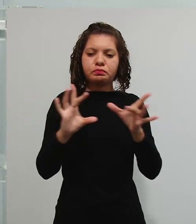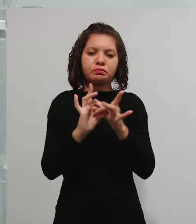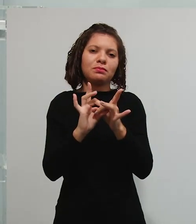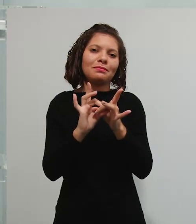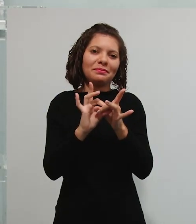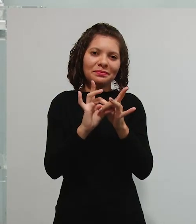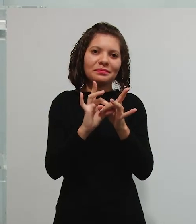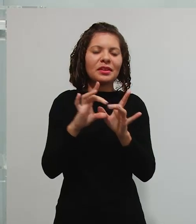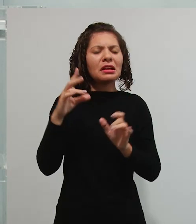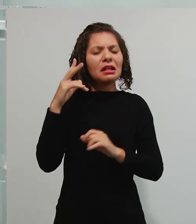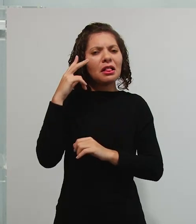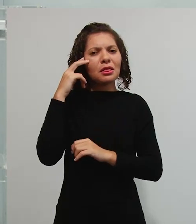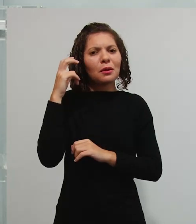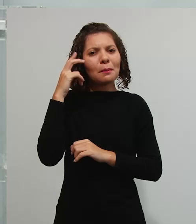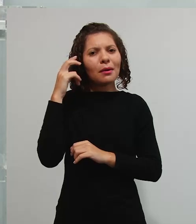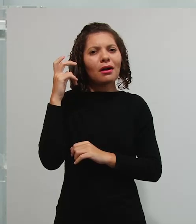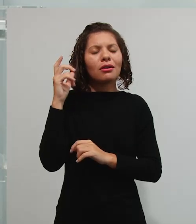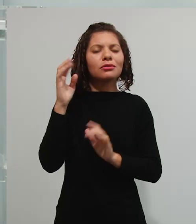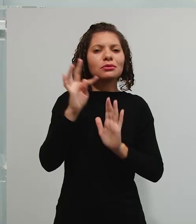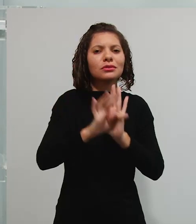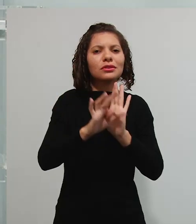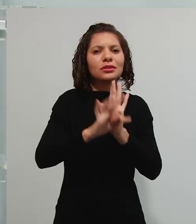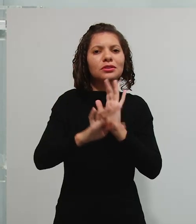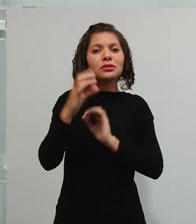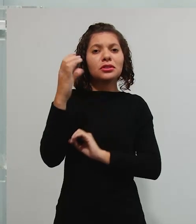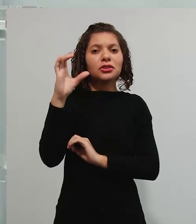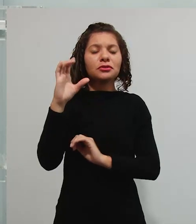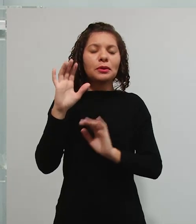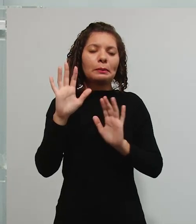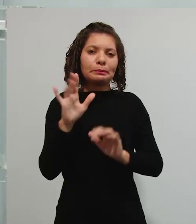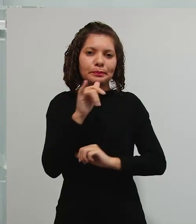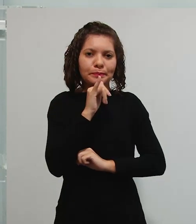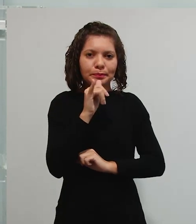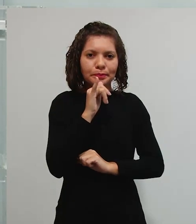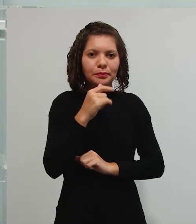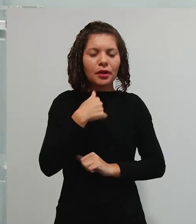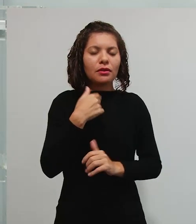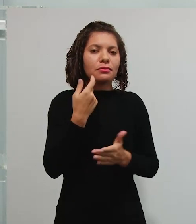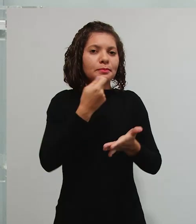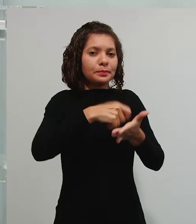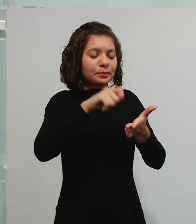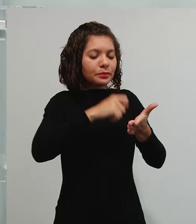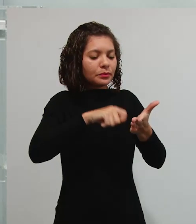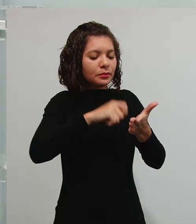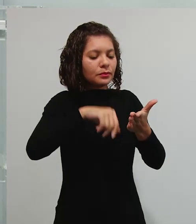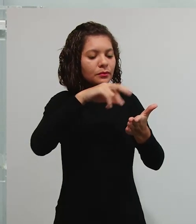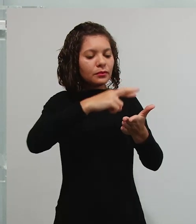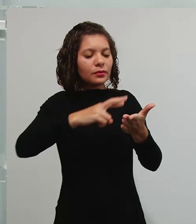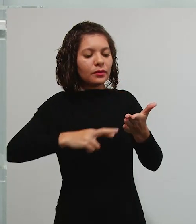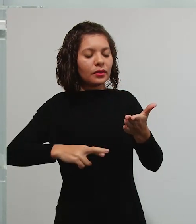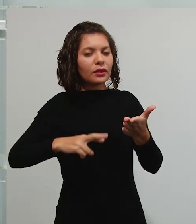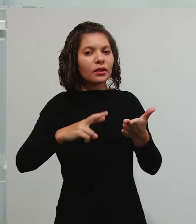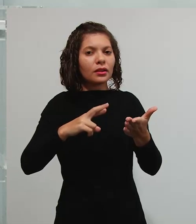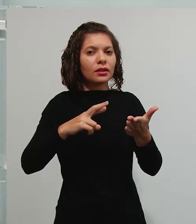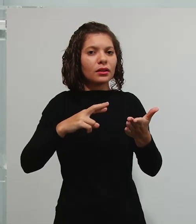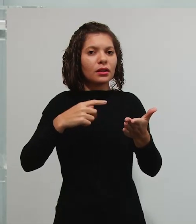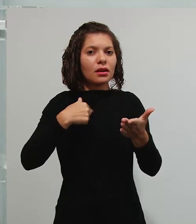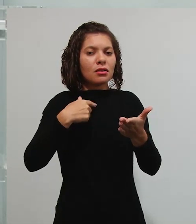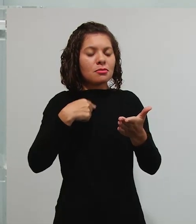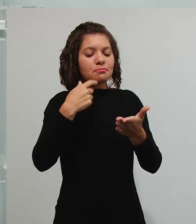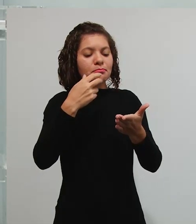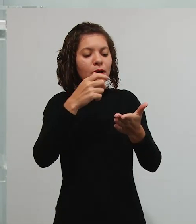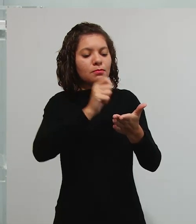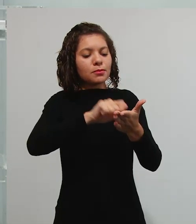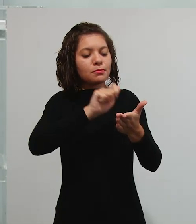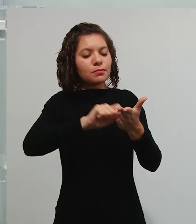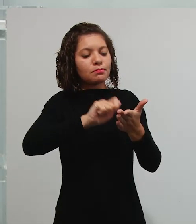em textos científicos. Eu vou, por exemplo, escrever um relatório. E aí, dentro deste relatório, estou falando um